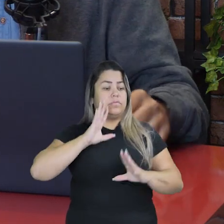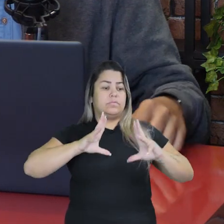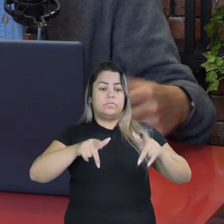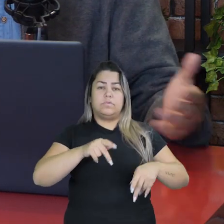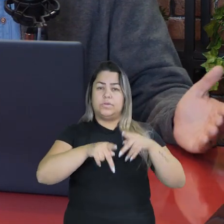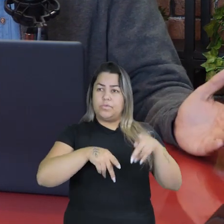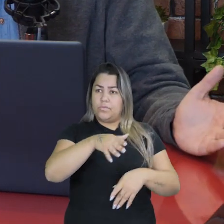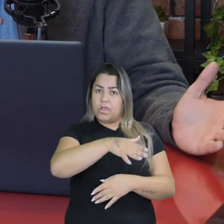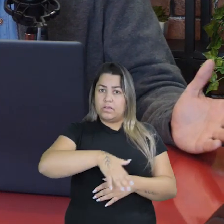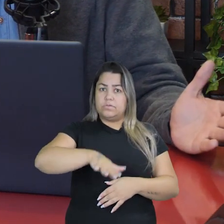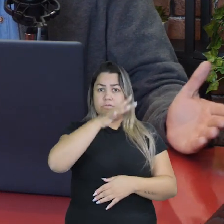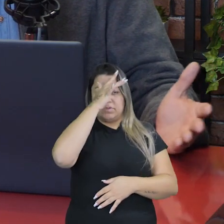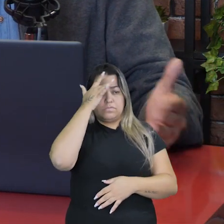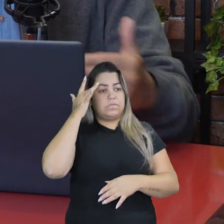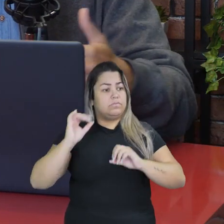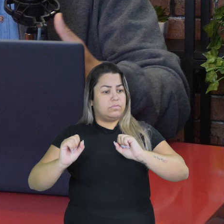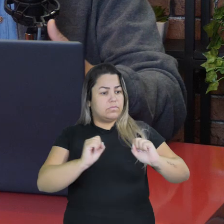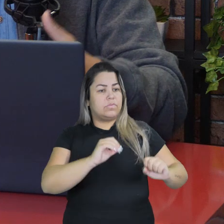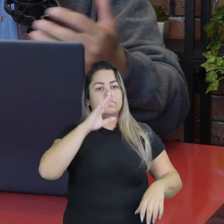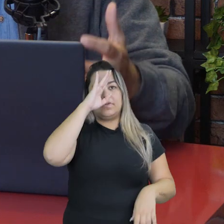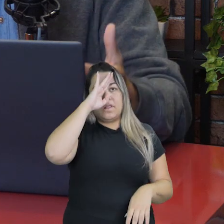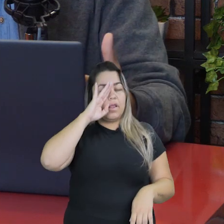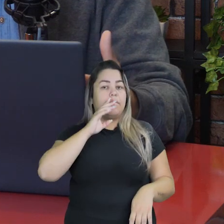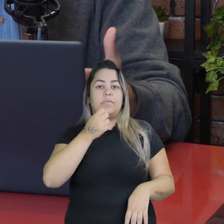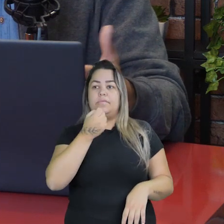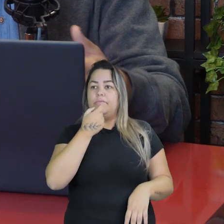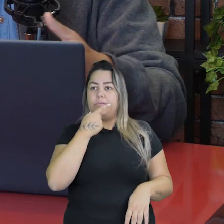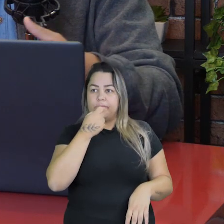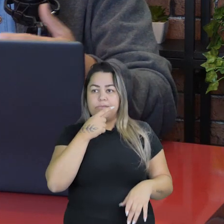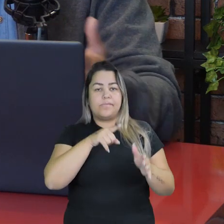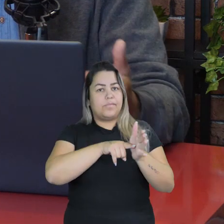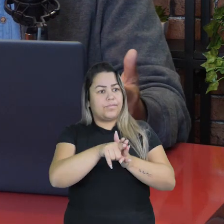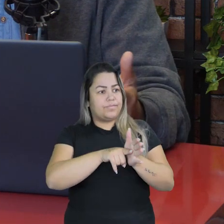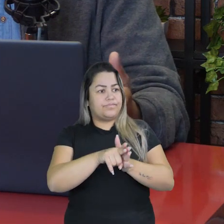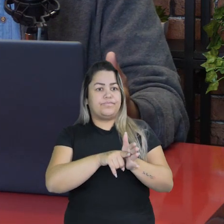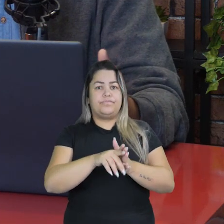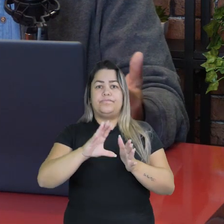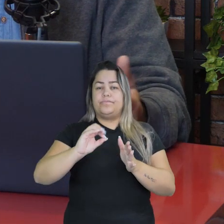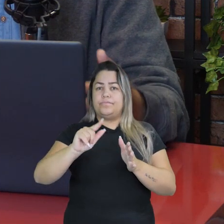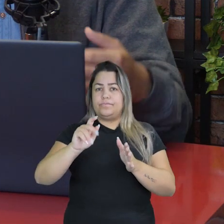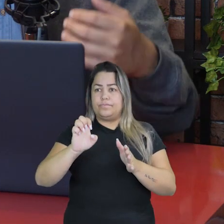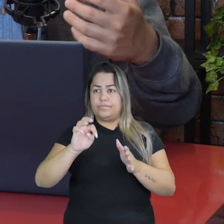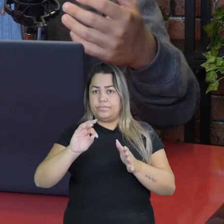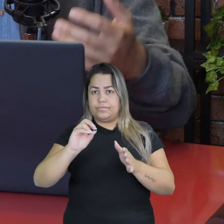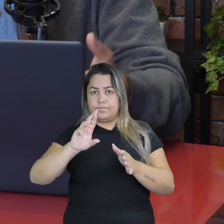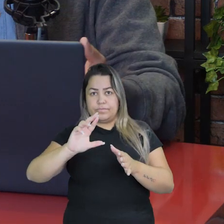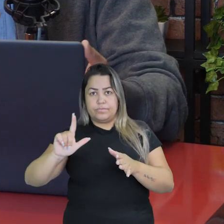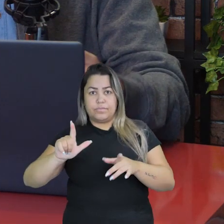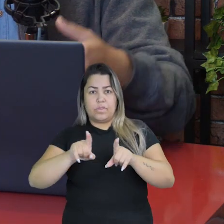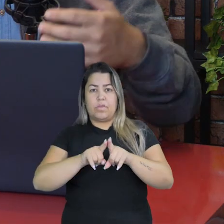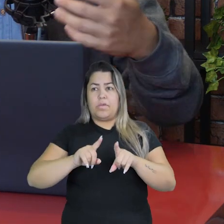forma gratuita para toda a população. As pessoas poderão retirar de graça remédios para tratamento de colesterol alto, doença